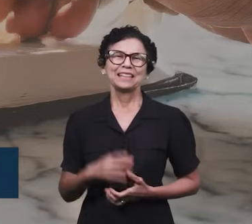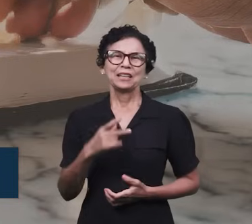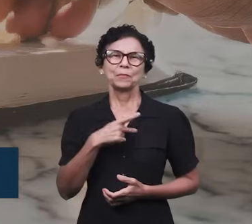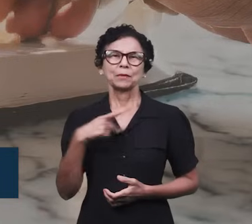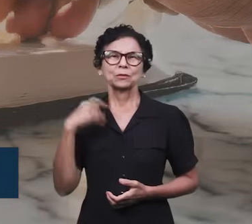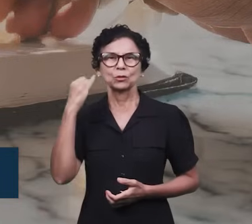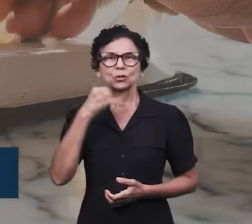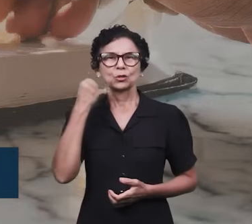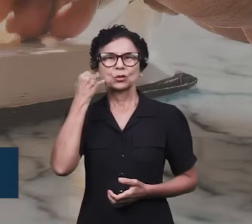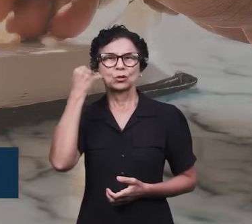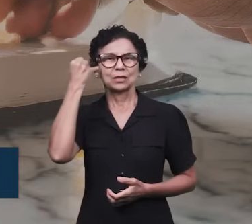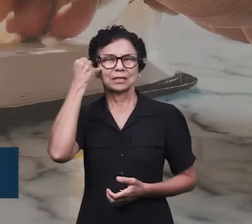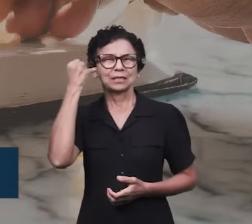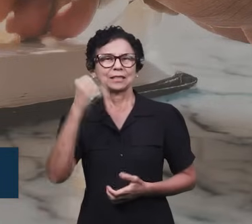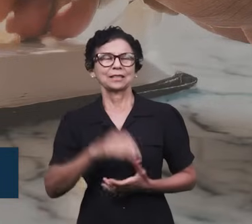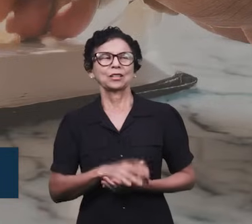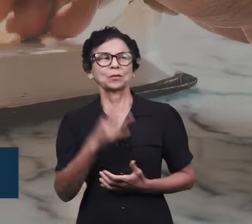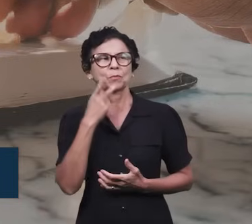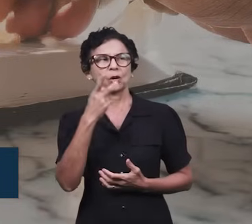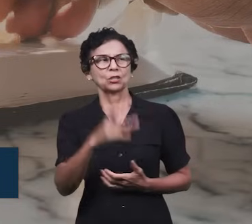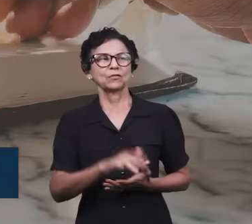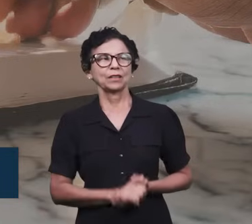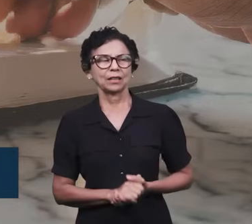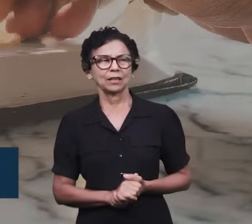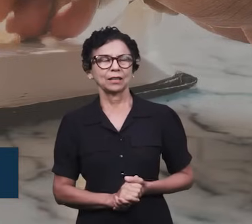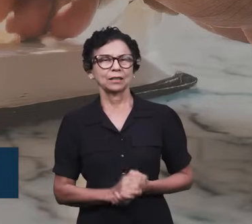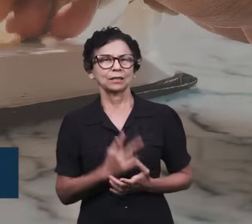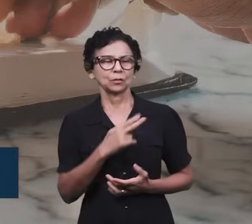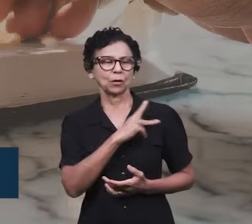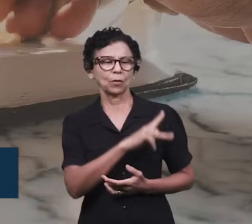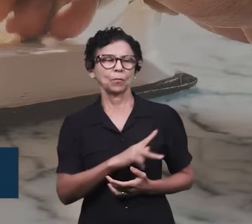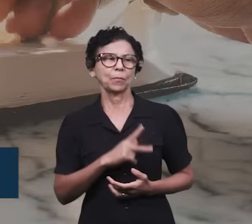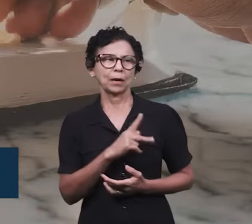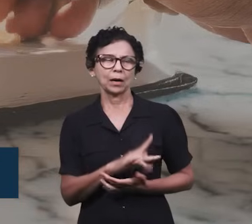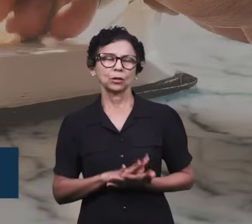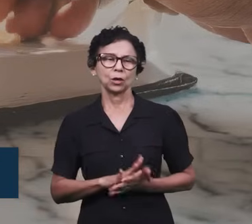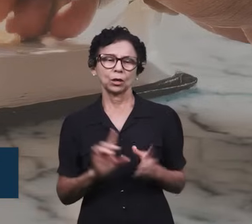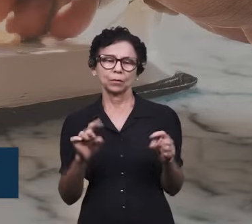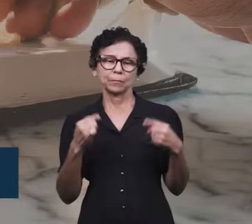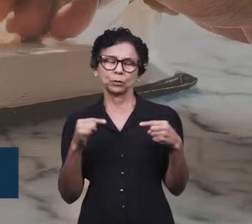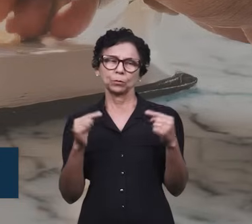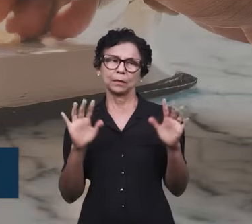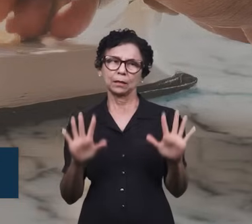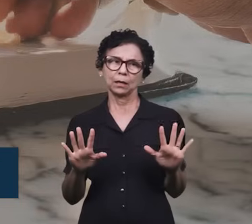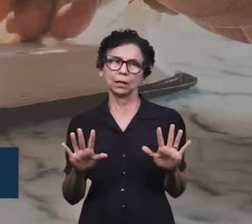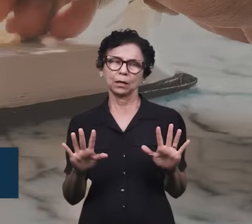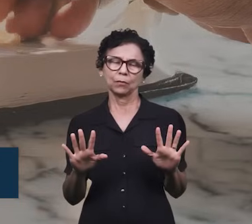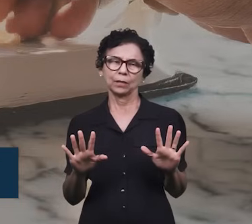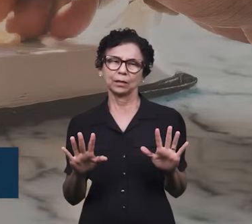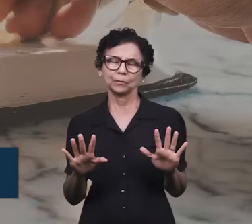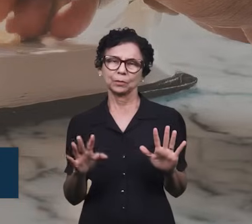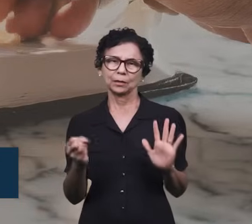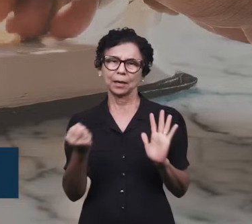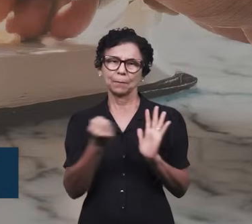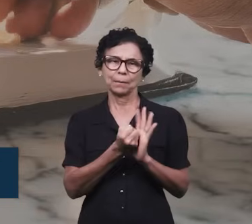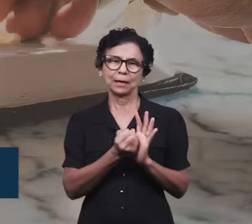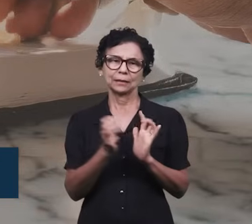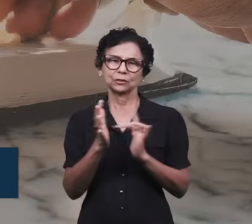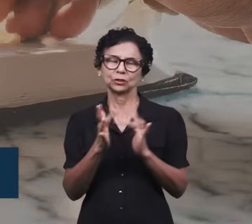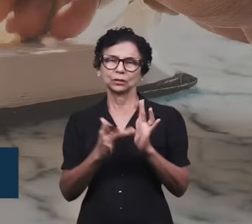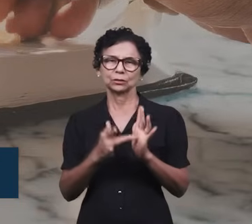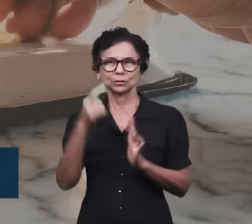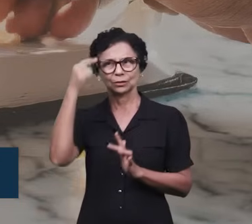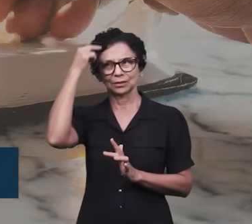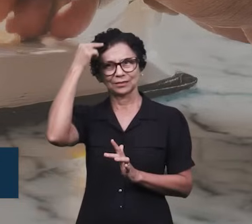meu corpo as marcas do Senhor Jesus. Louvado seja o Senhor. Mas vamos lá, respondendo essa questão